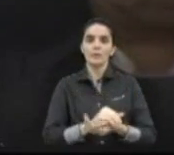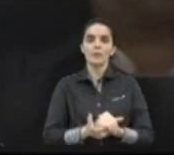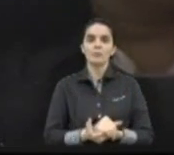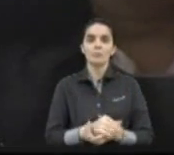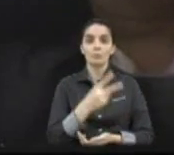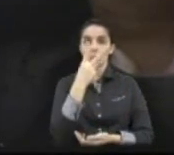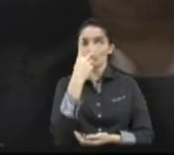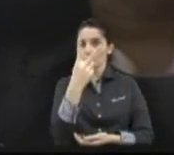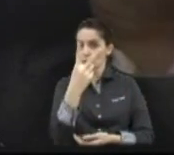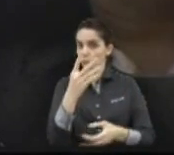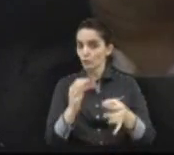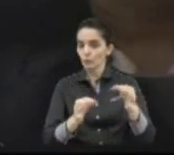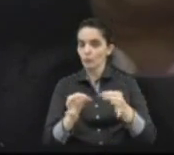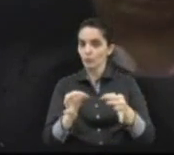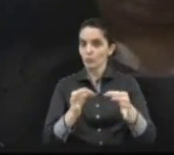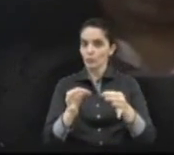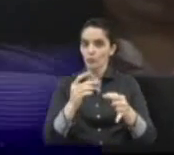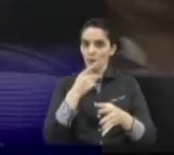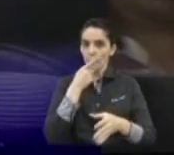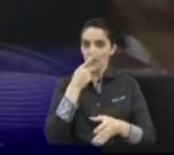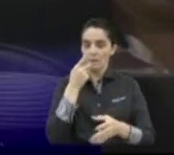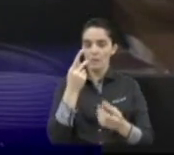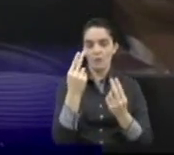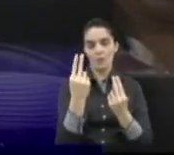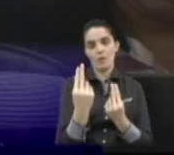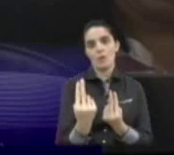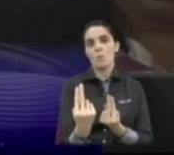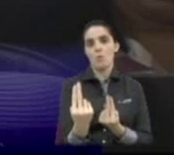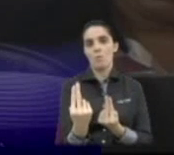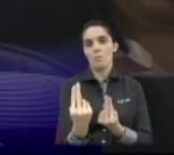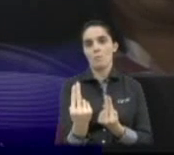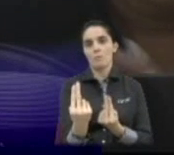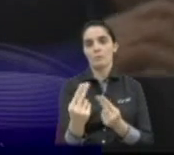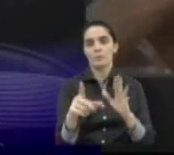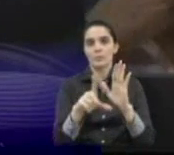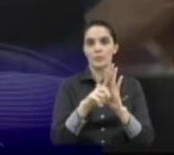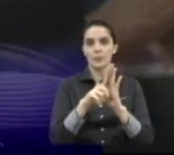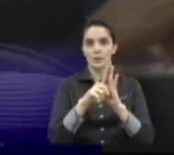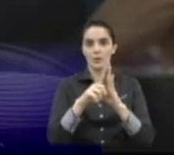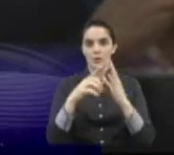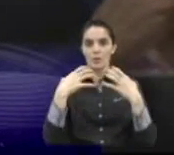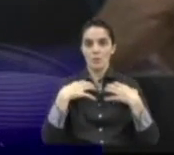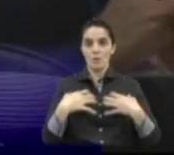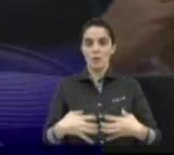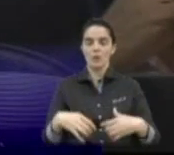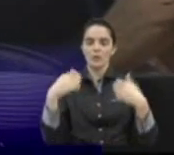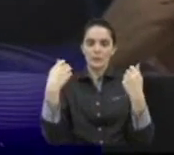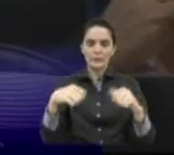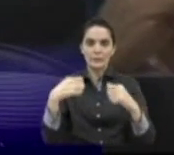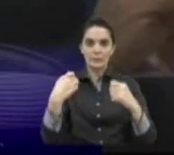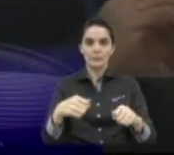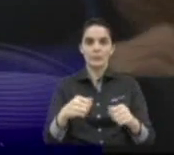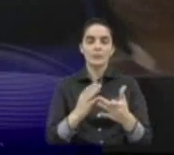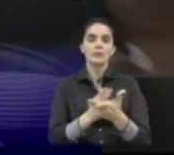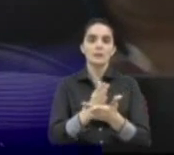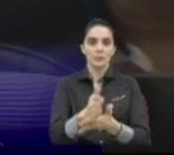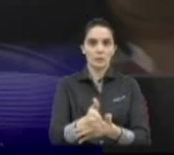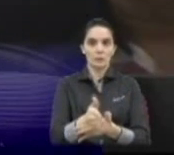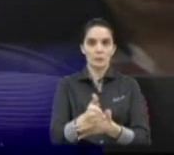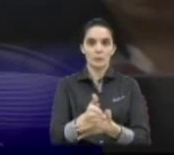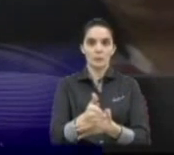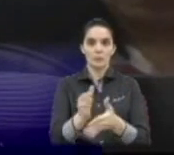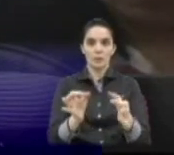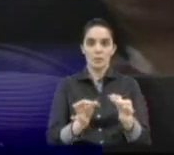dois projetos, eles falam da mesma coisa, para mudança na lei orgânica, a necessidade da aprovação